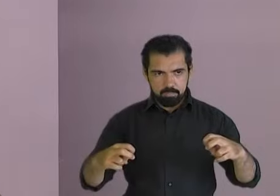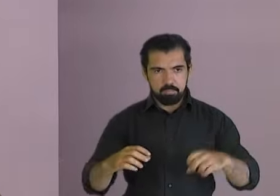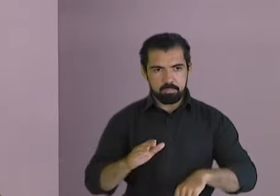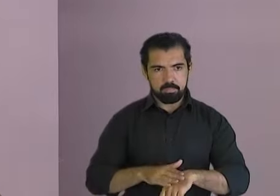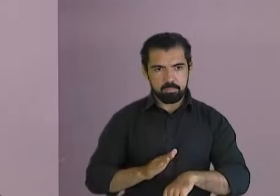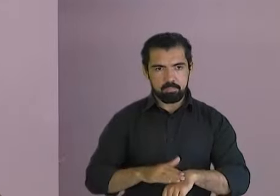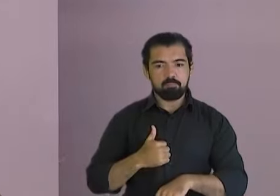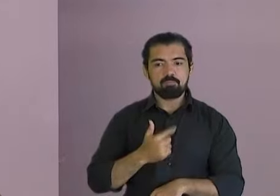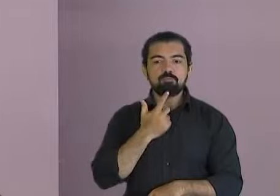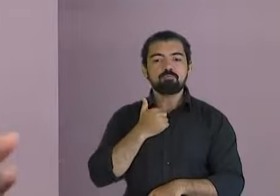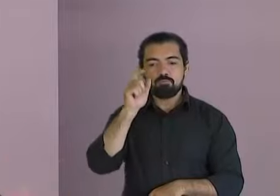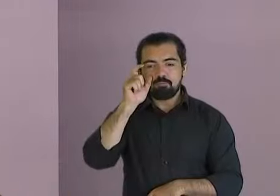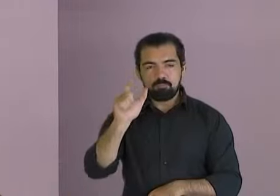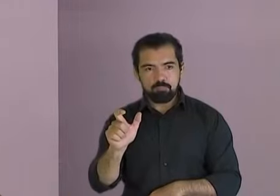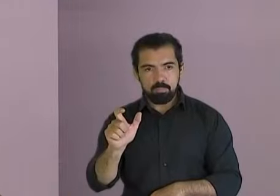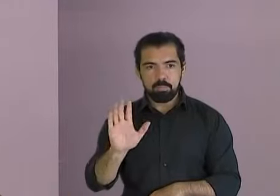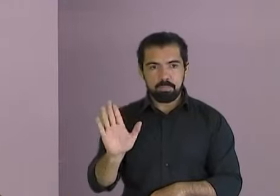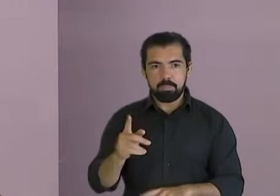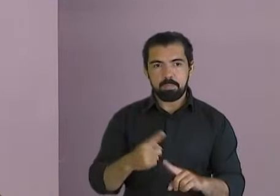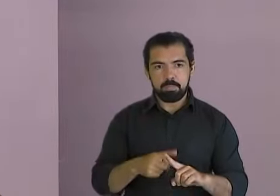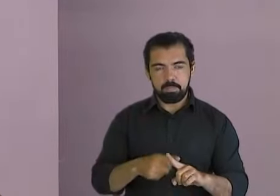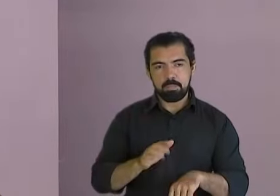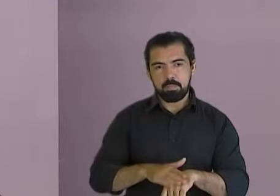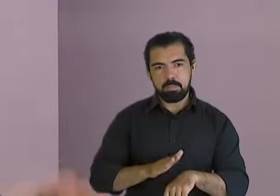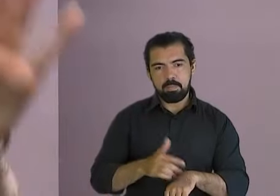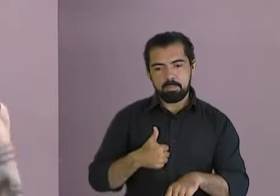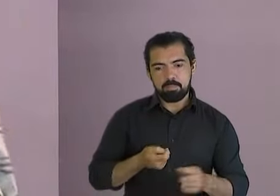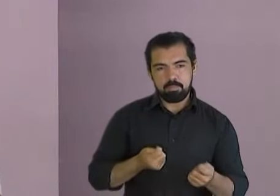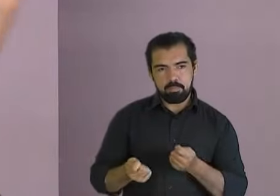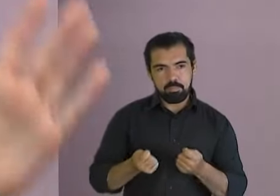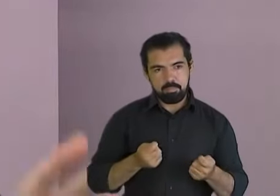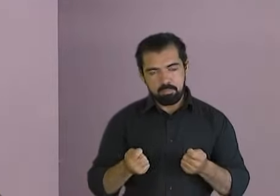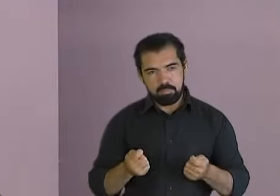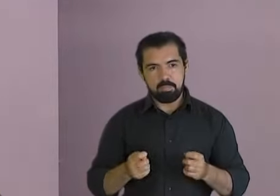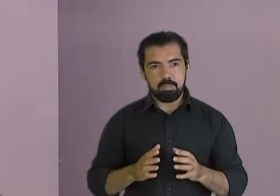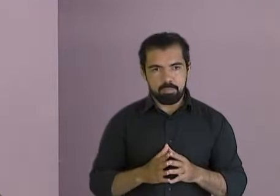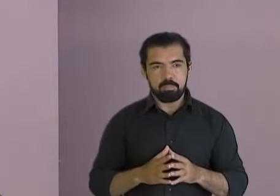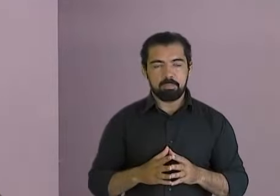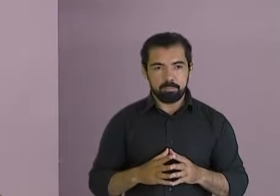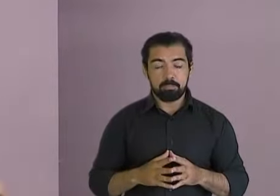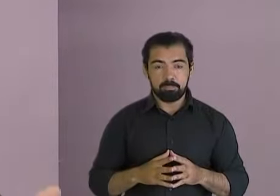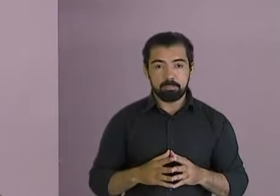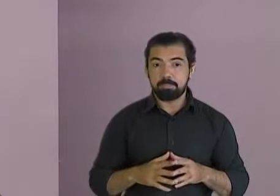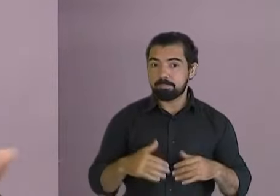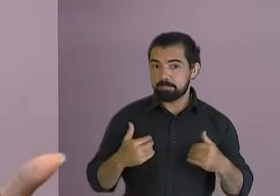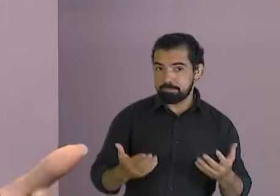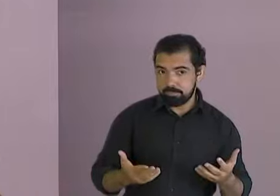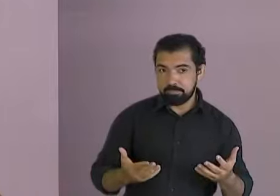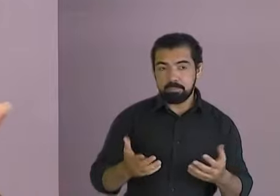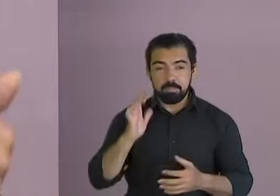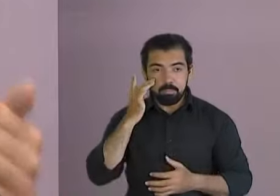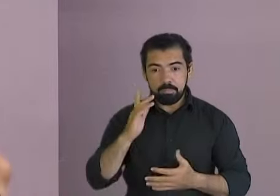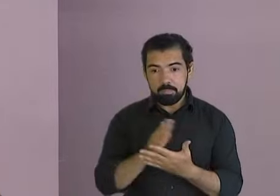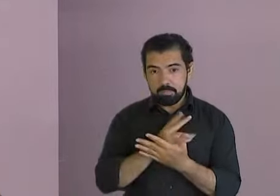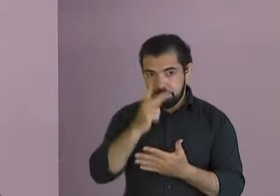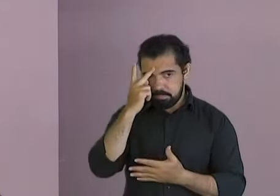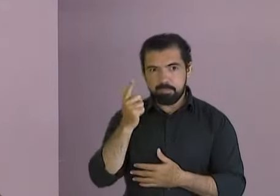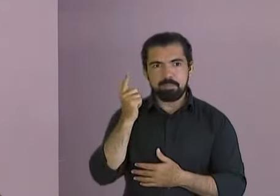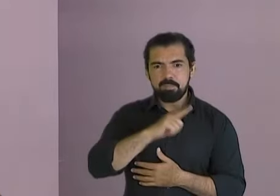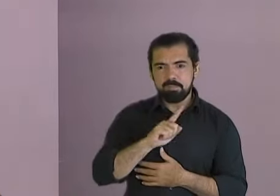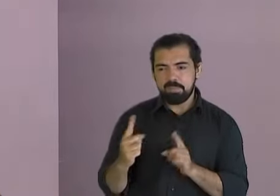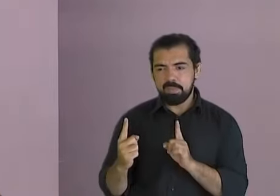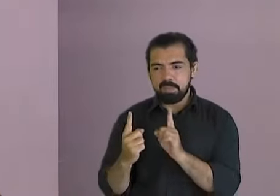ter vontade de jogar mais, né? Porque minimamente eu tenho... de algum lugar um certo controle, né? Inicialmente, talvez algumas pessoas não vão conseguir ficar